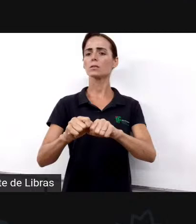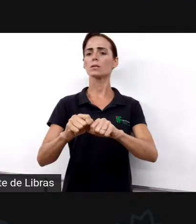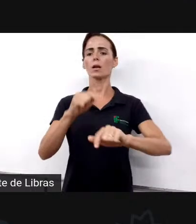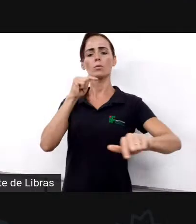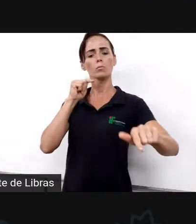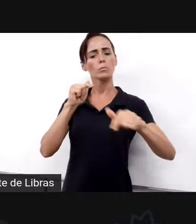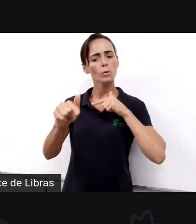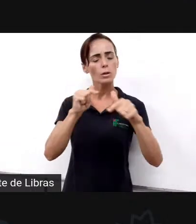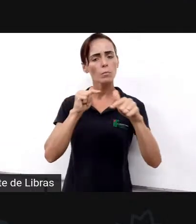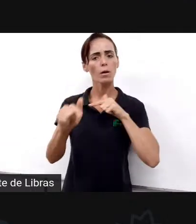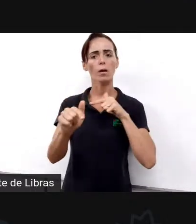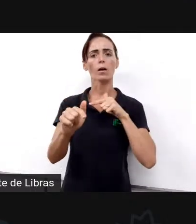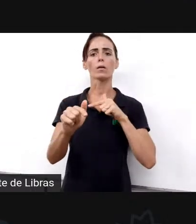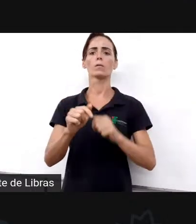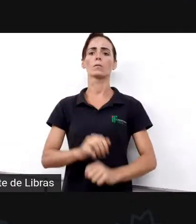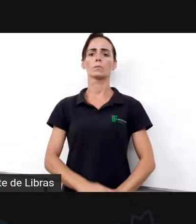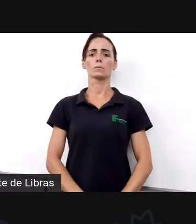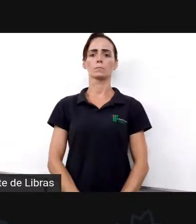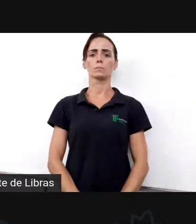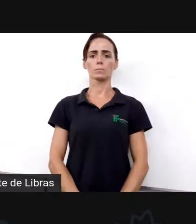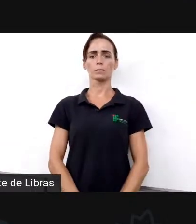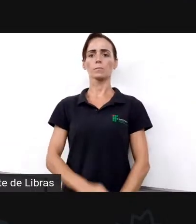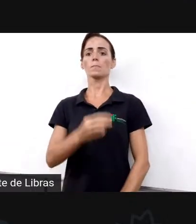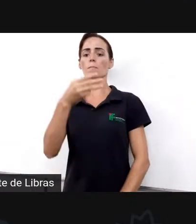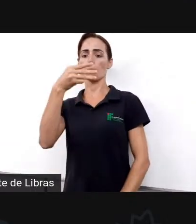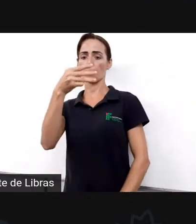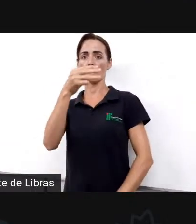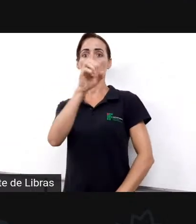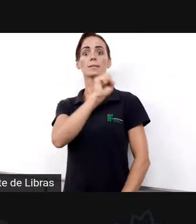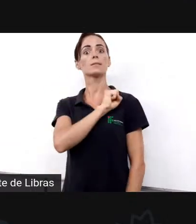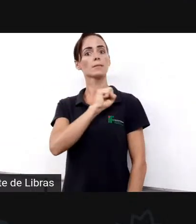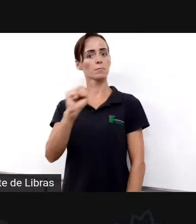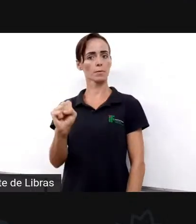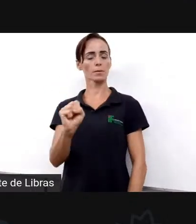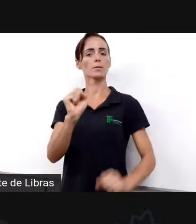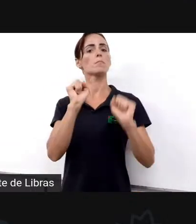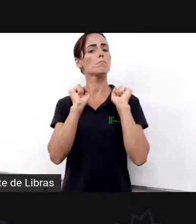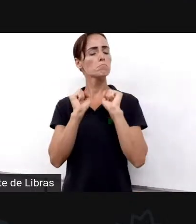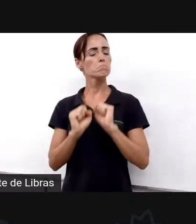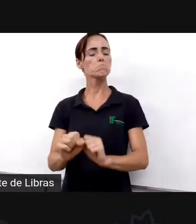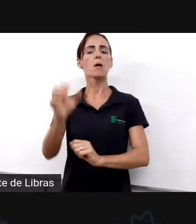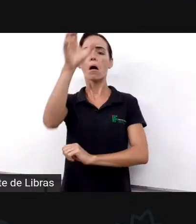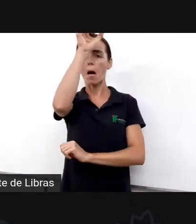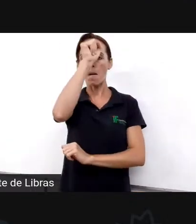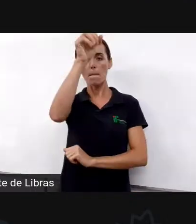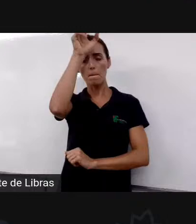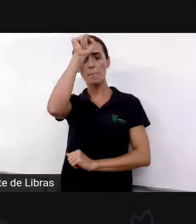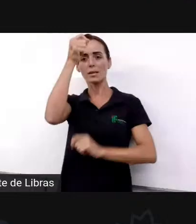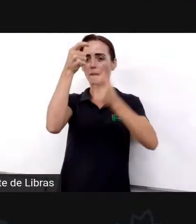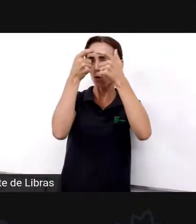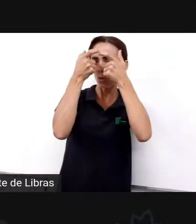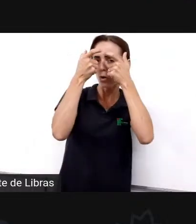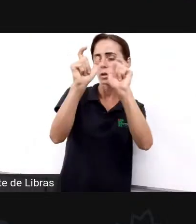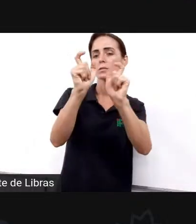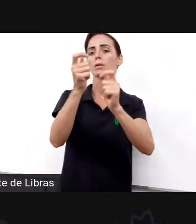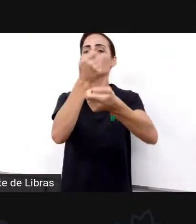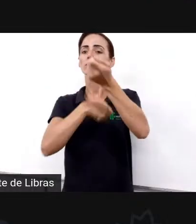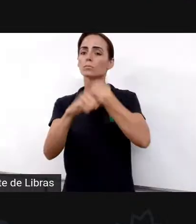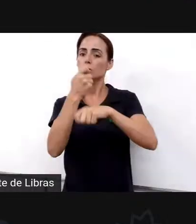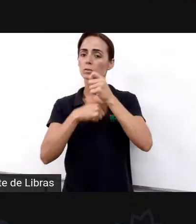possui 3 semestres, vocês puderam aprender sobre conhecimentos administrativos, gestão de